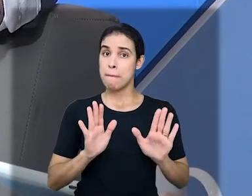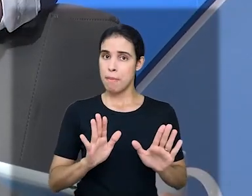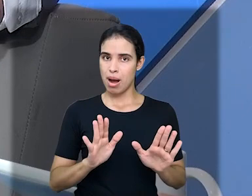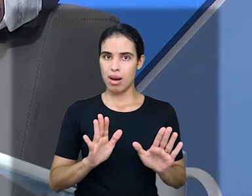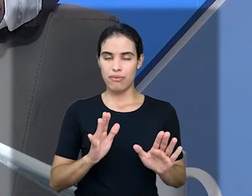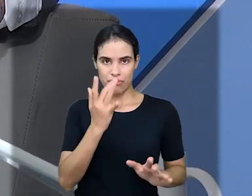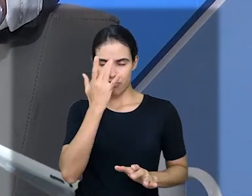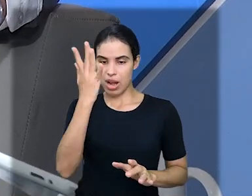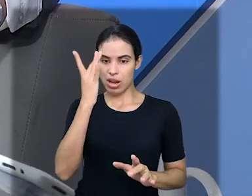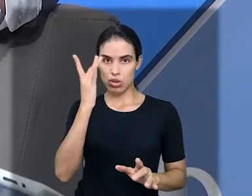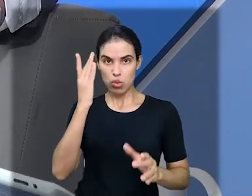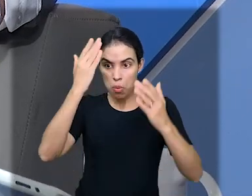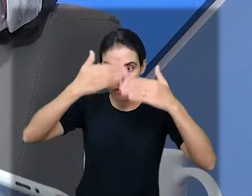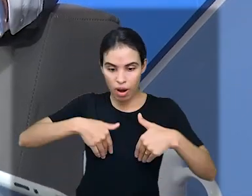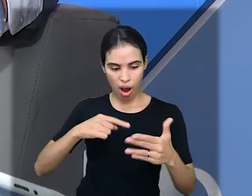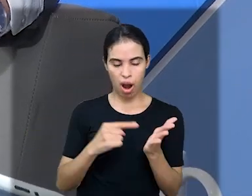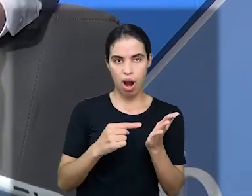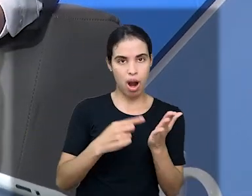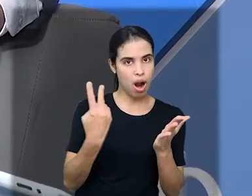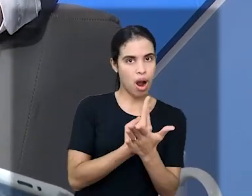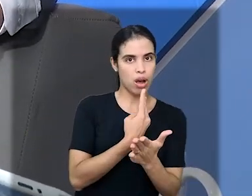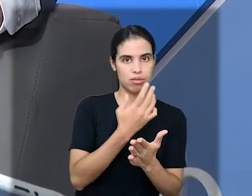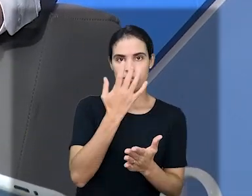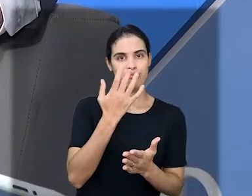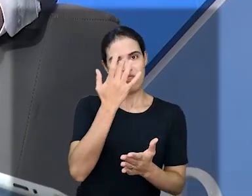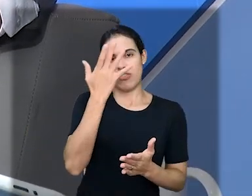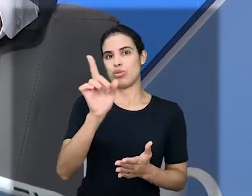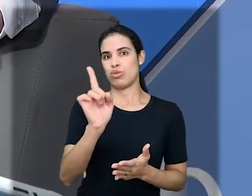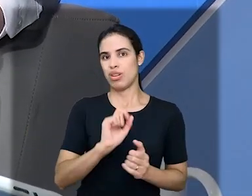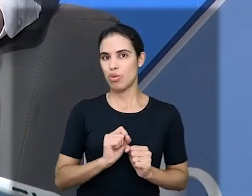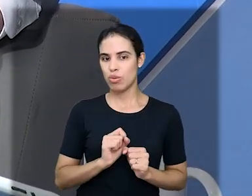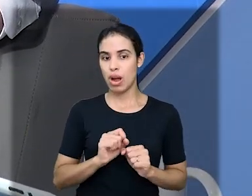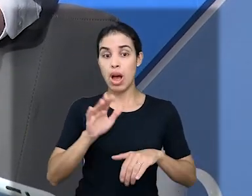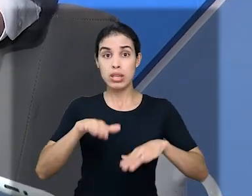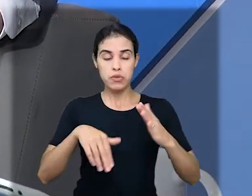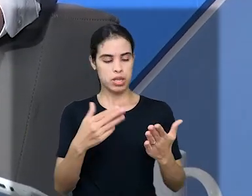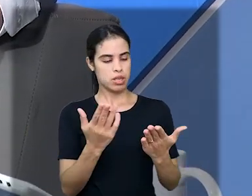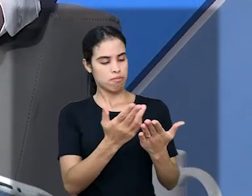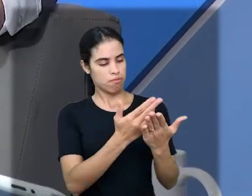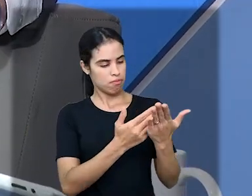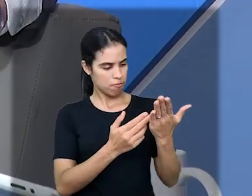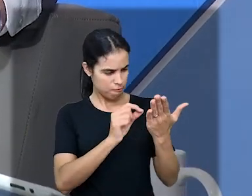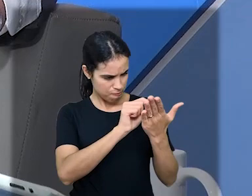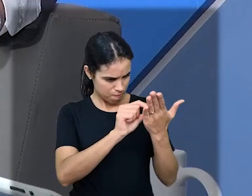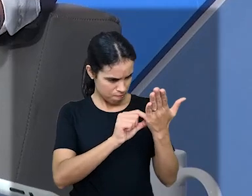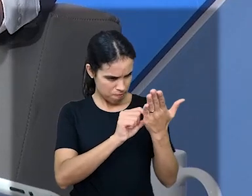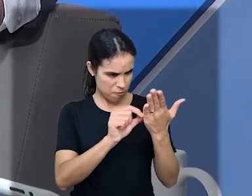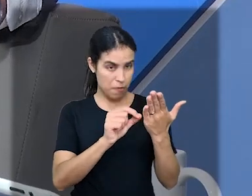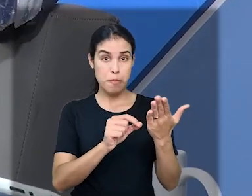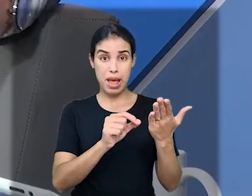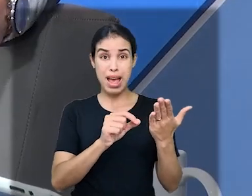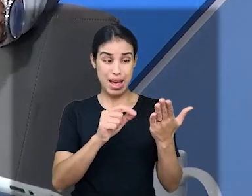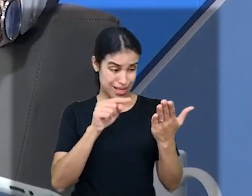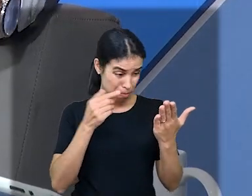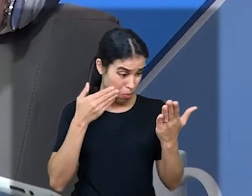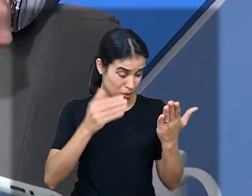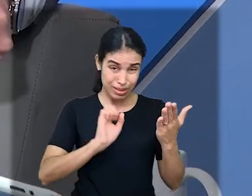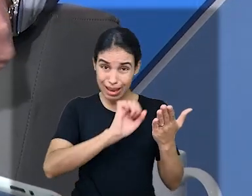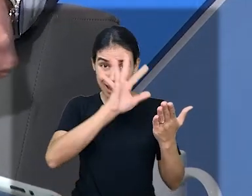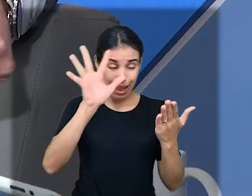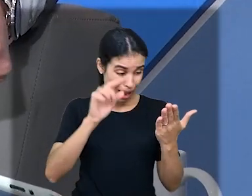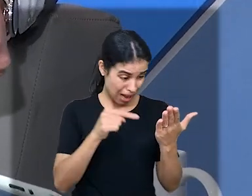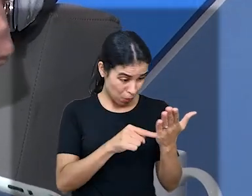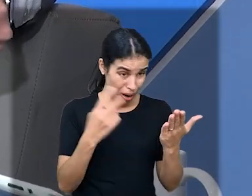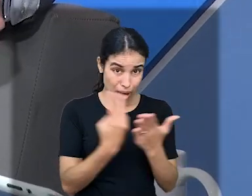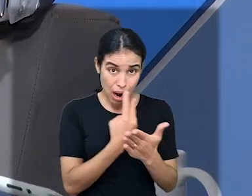essa falsificação ou a adulteração. Às vezes está lá bem feito. A empresa tem que ter o cuidado de ir atrás